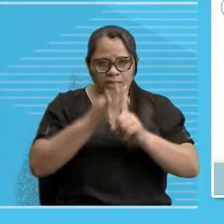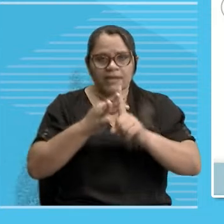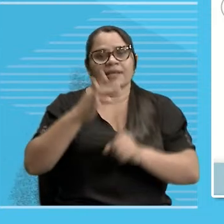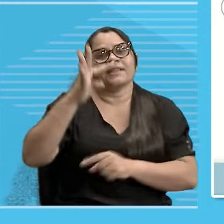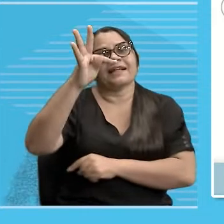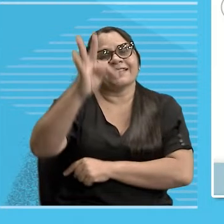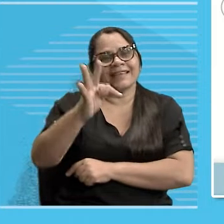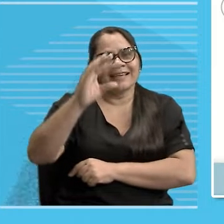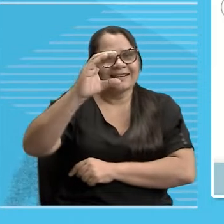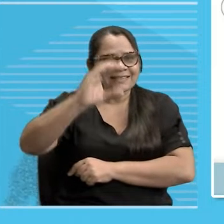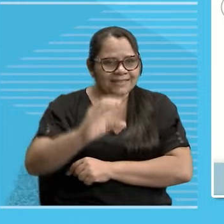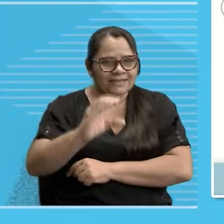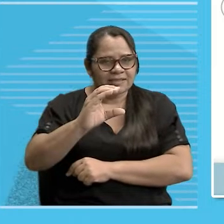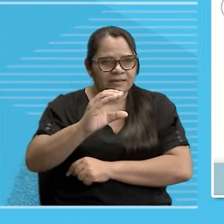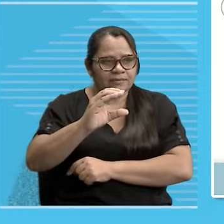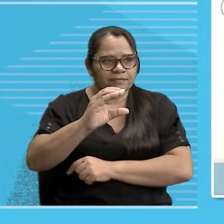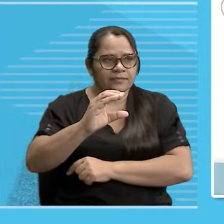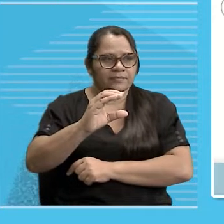sobre 5